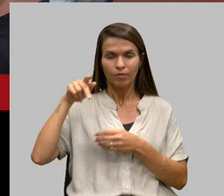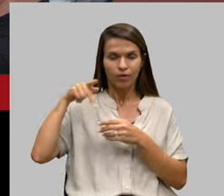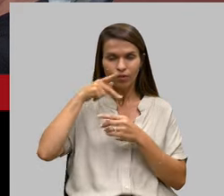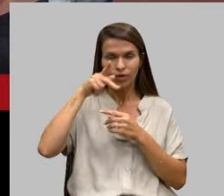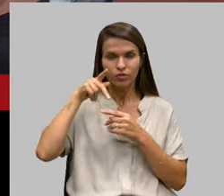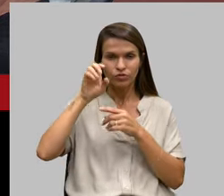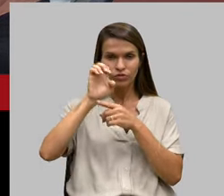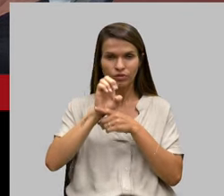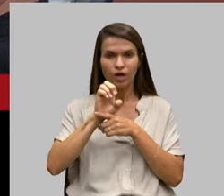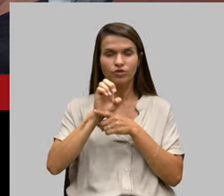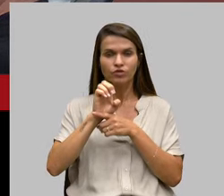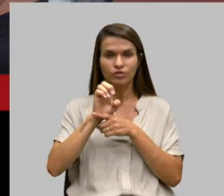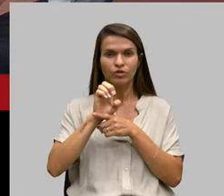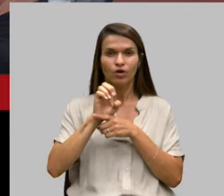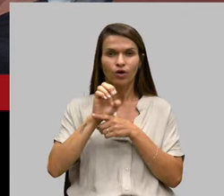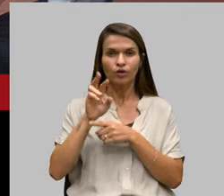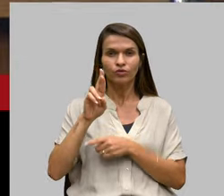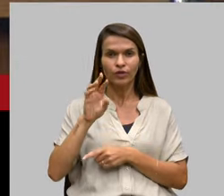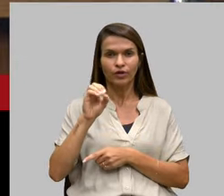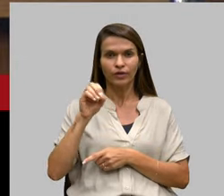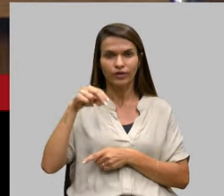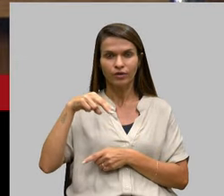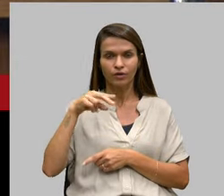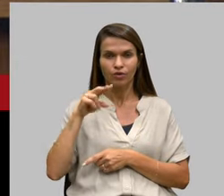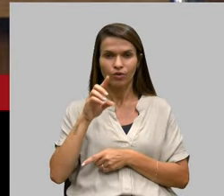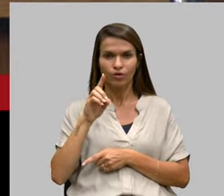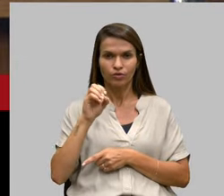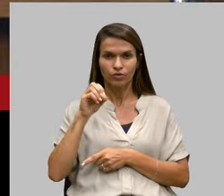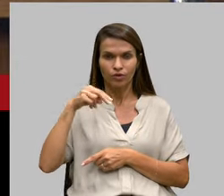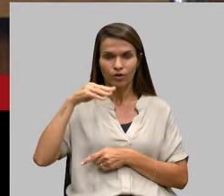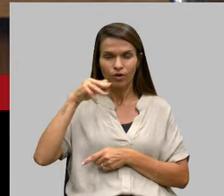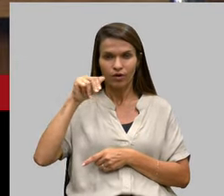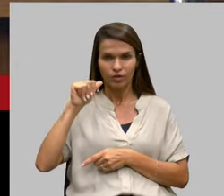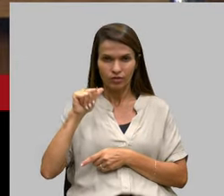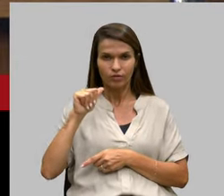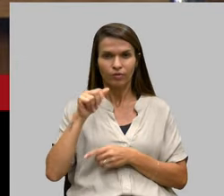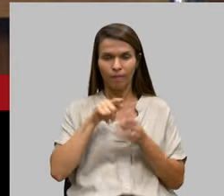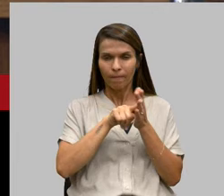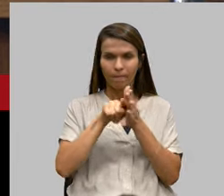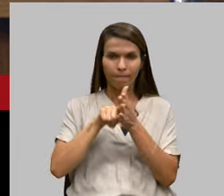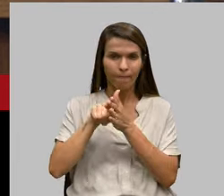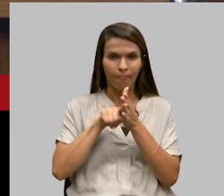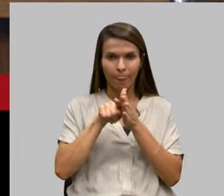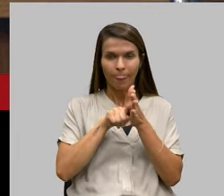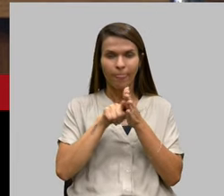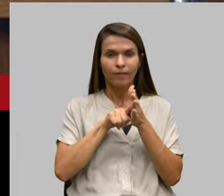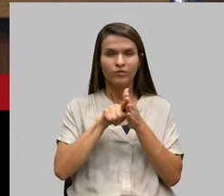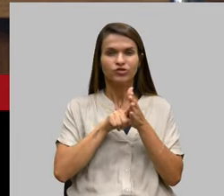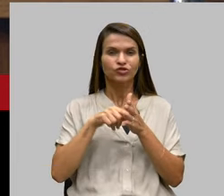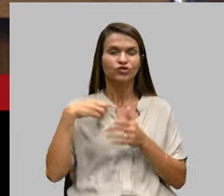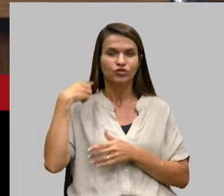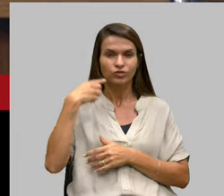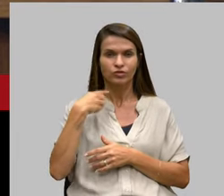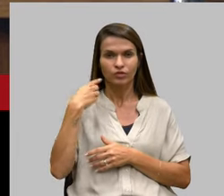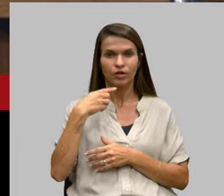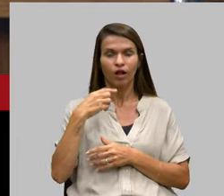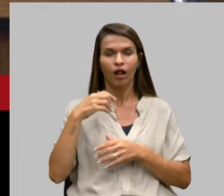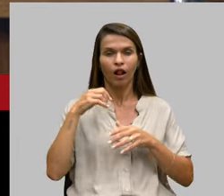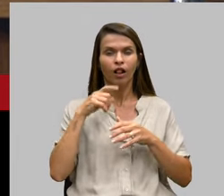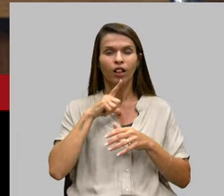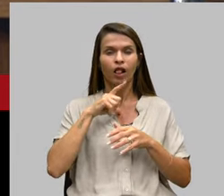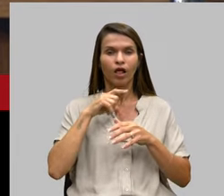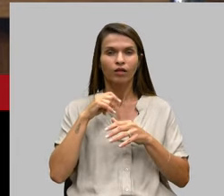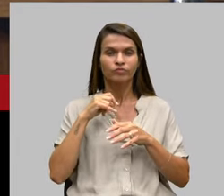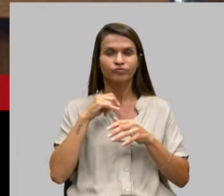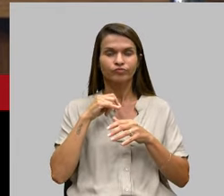em que ela publicou conosco um artigo no comped Conselho Nacional de Pesquisas em direito no qual ela noticia lá